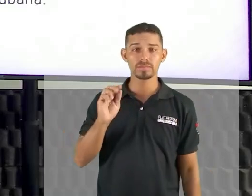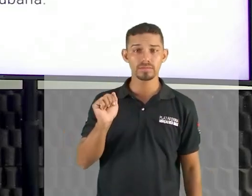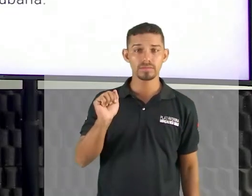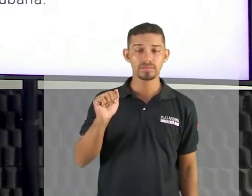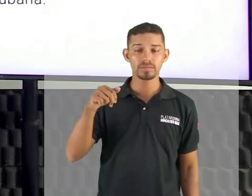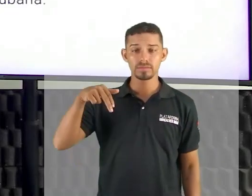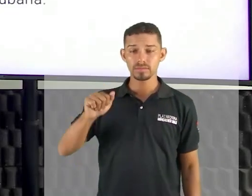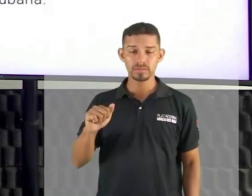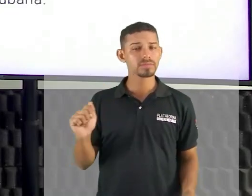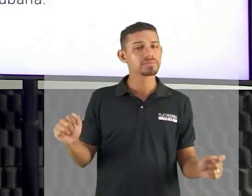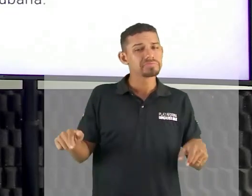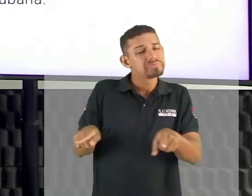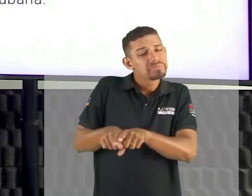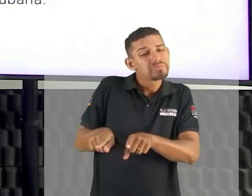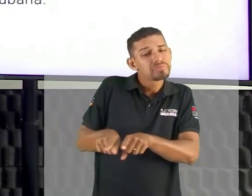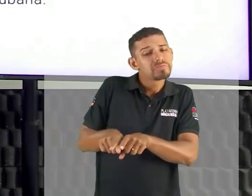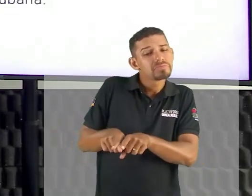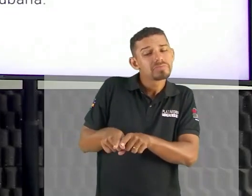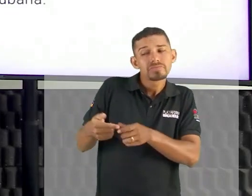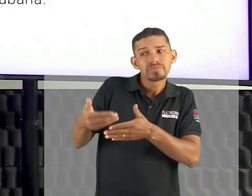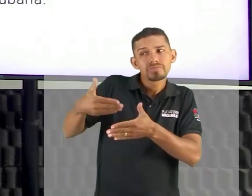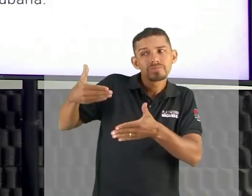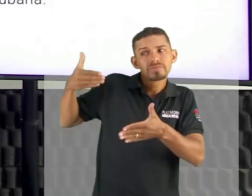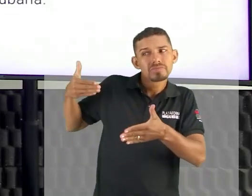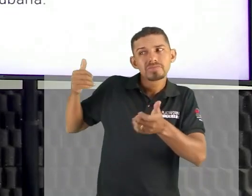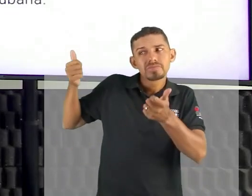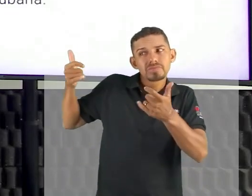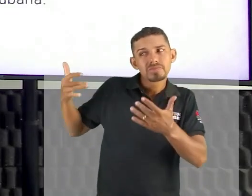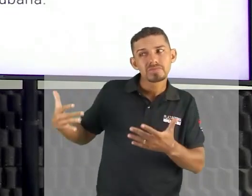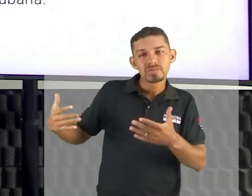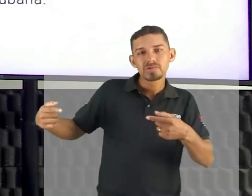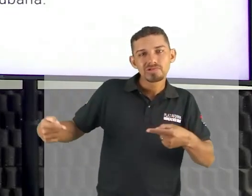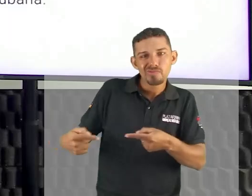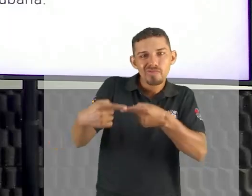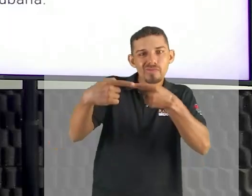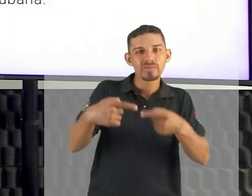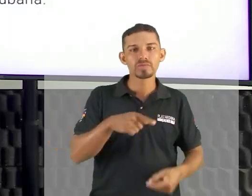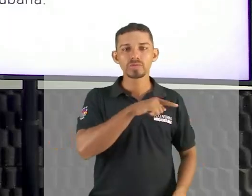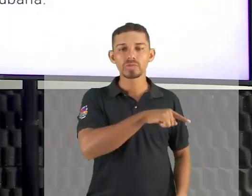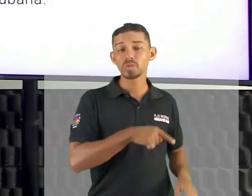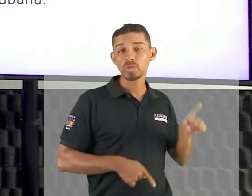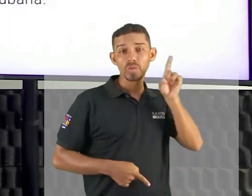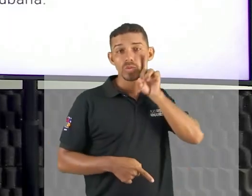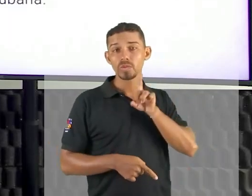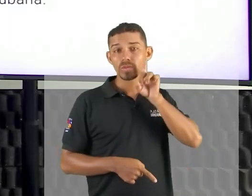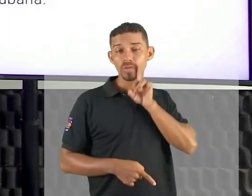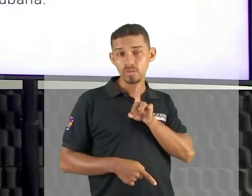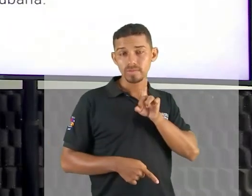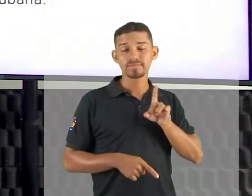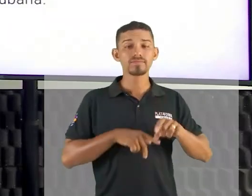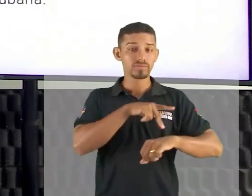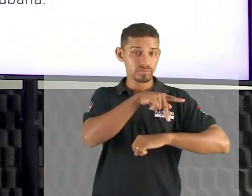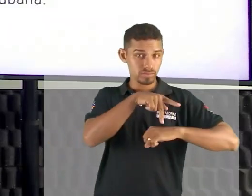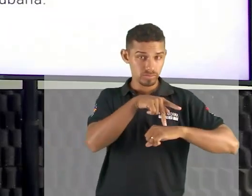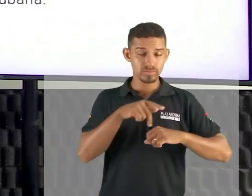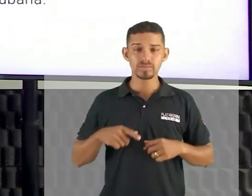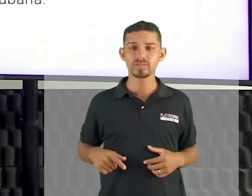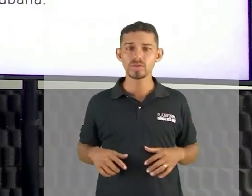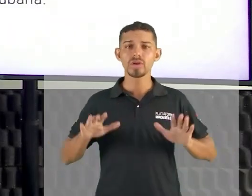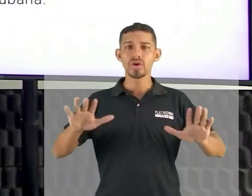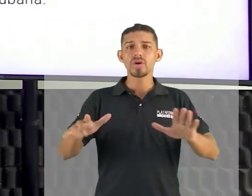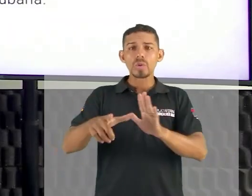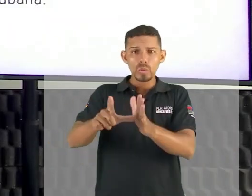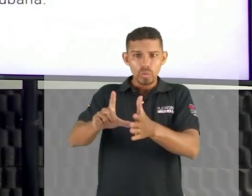e principalmente de um alinhamento com o próprio Estados Unidos. Então, o que antecede a